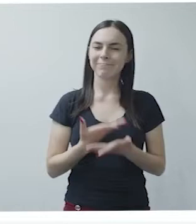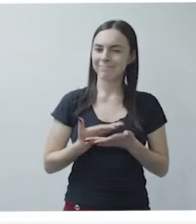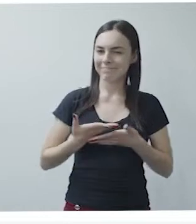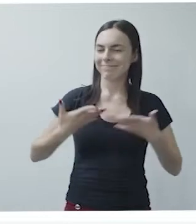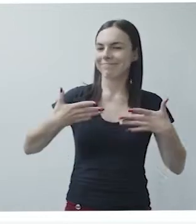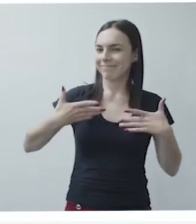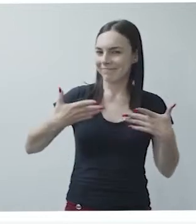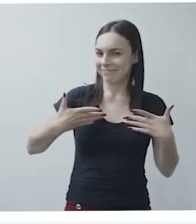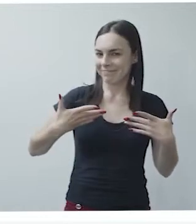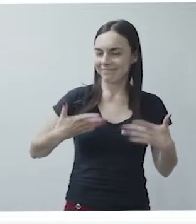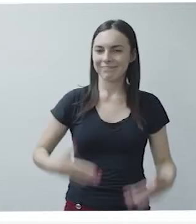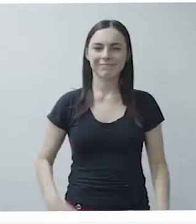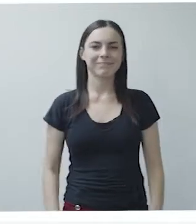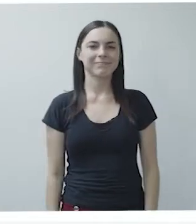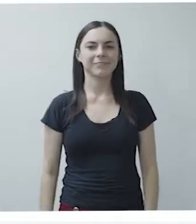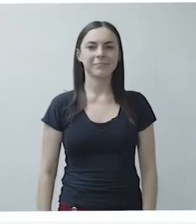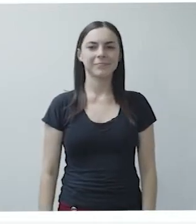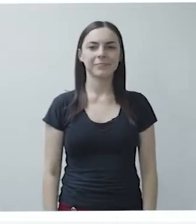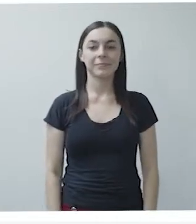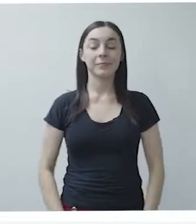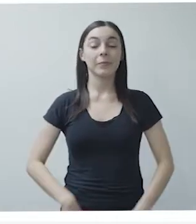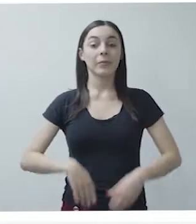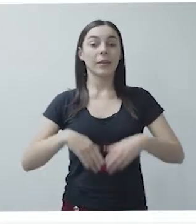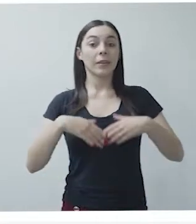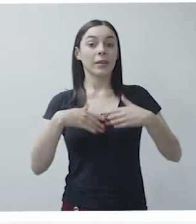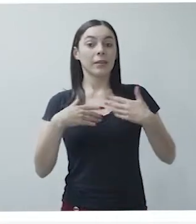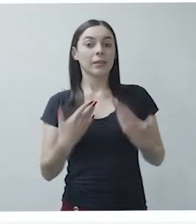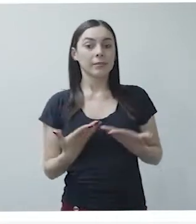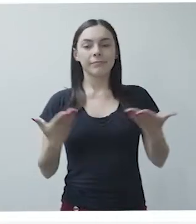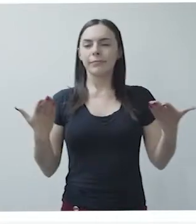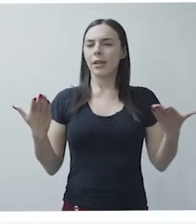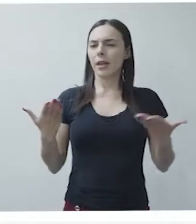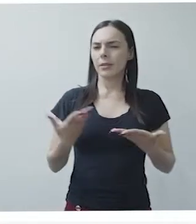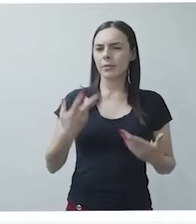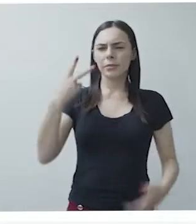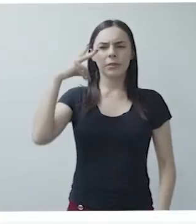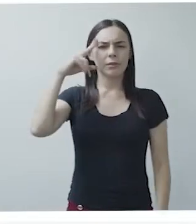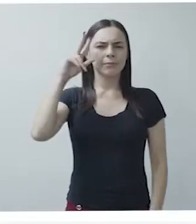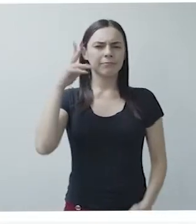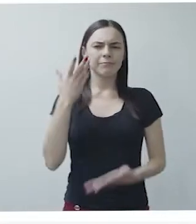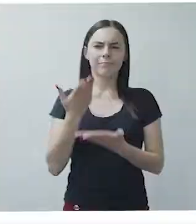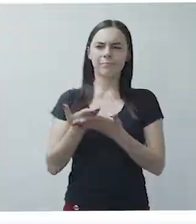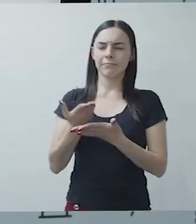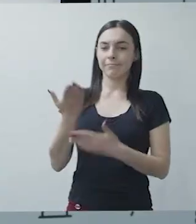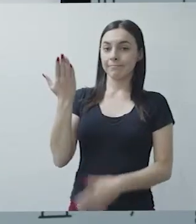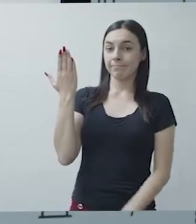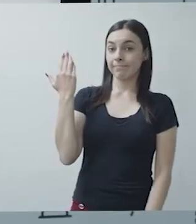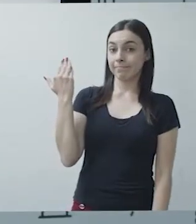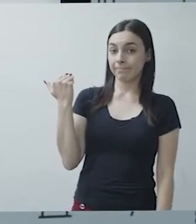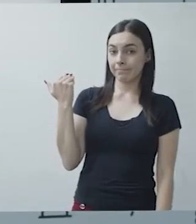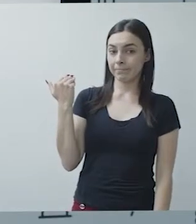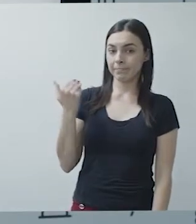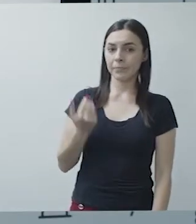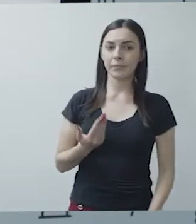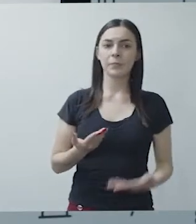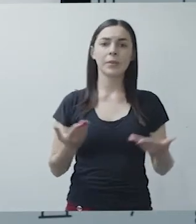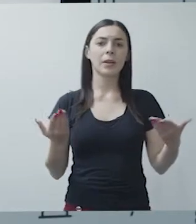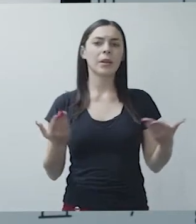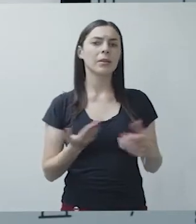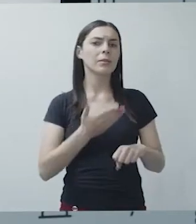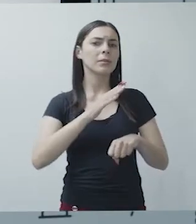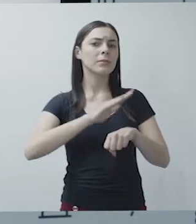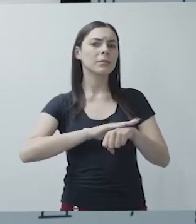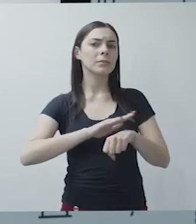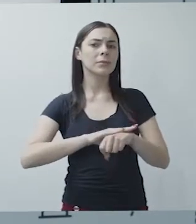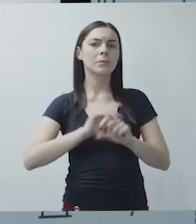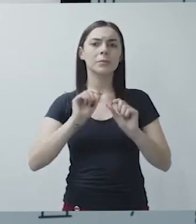né? Muito bem, então agora que nós já relembramos um pouquinho da aula passada, vamos para o nosso momento